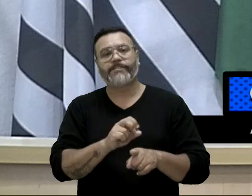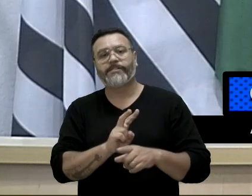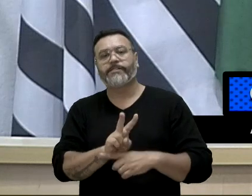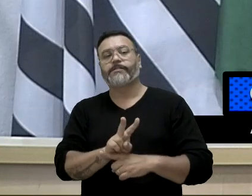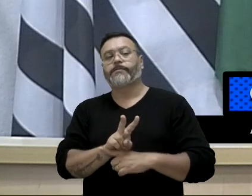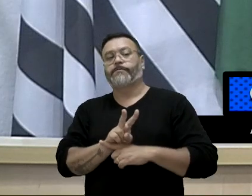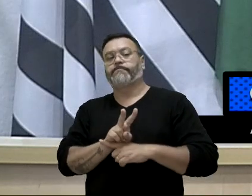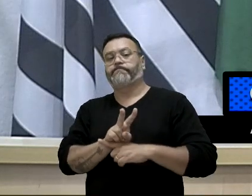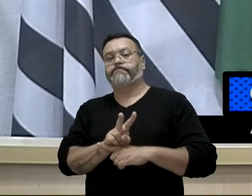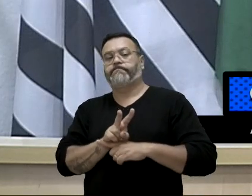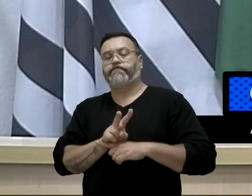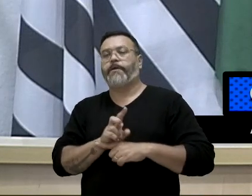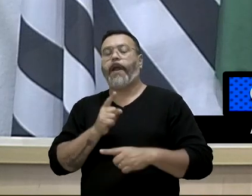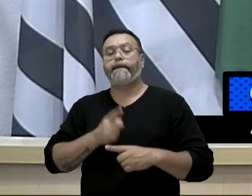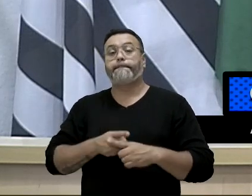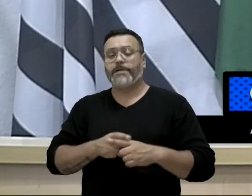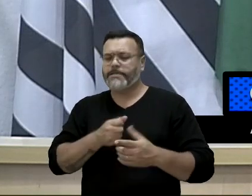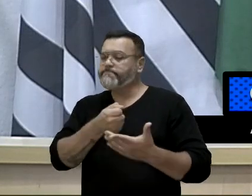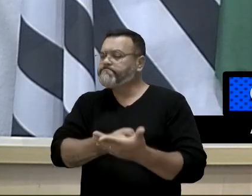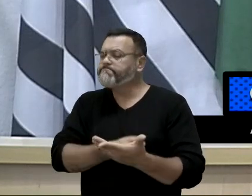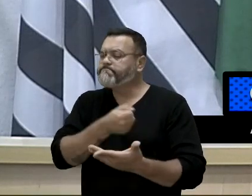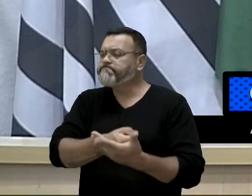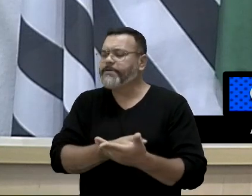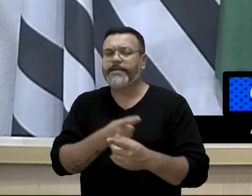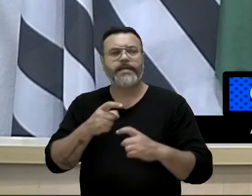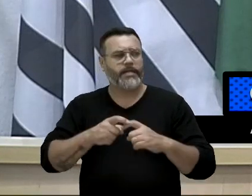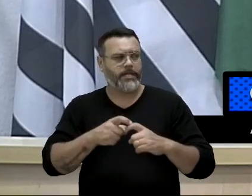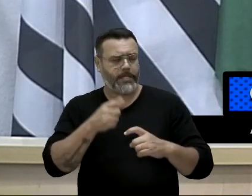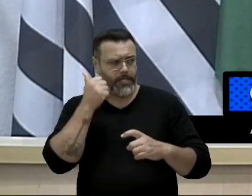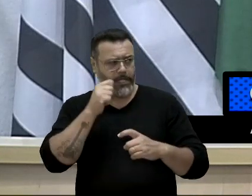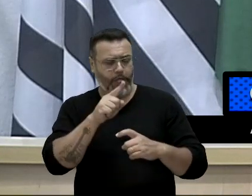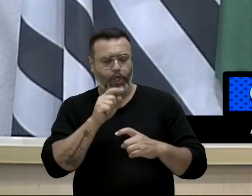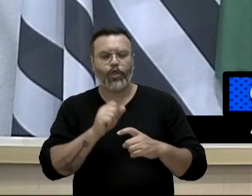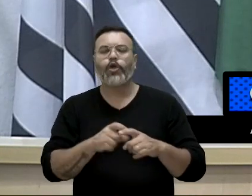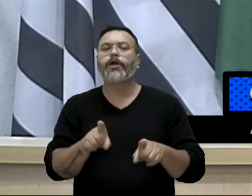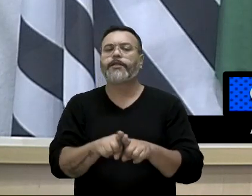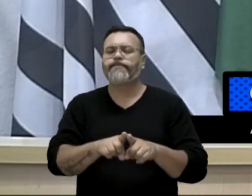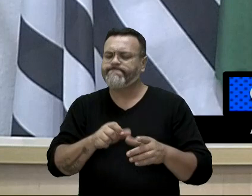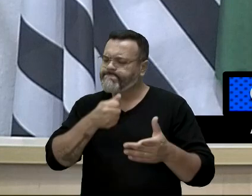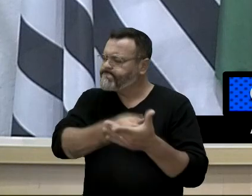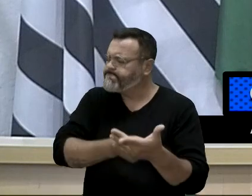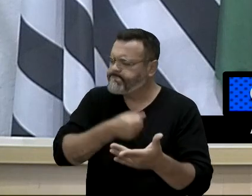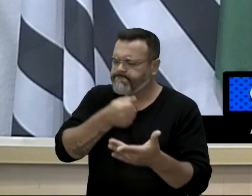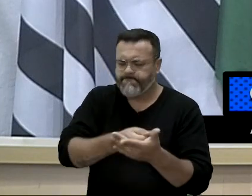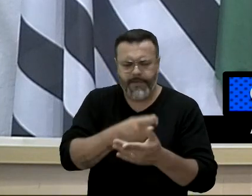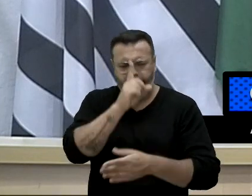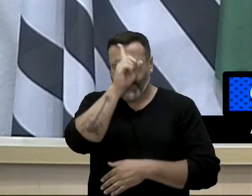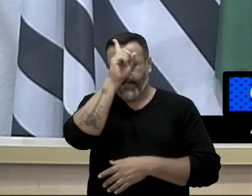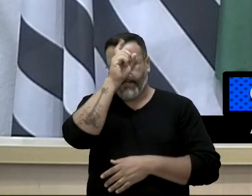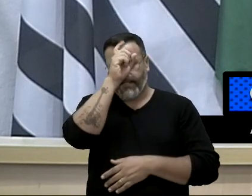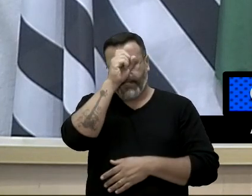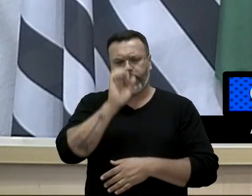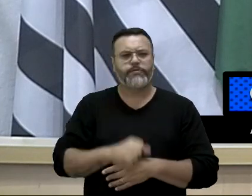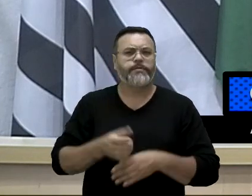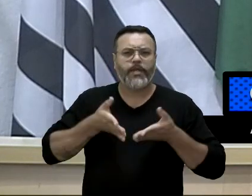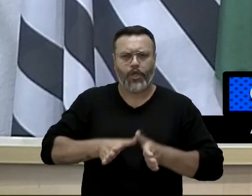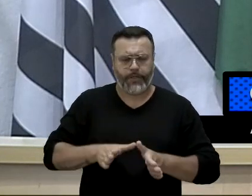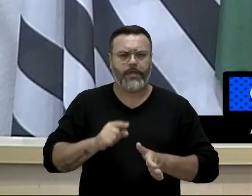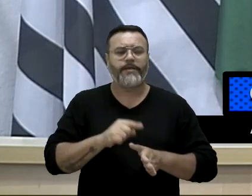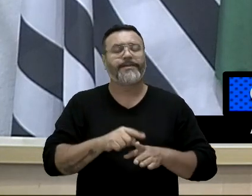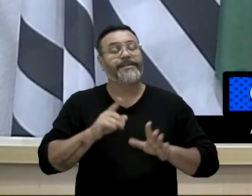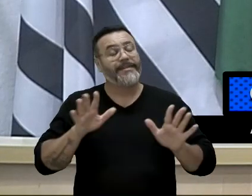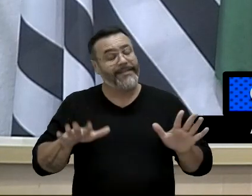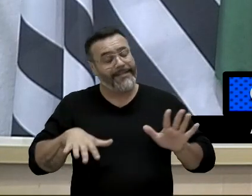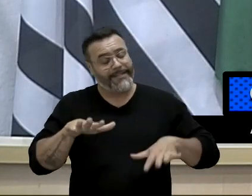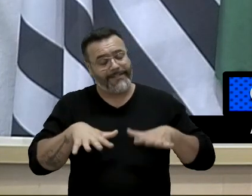defesa, porque eles batalham tanto, e a doutora Simone em especial batalha tanto lá na maternidade, e às vezes a gente,